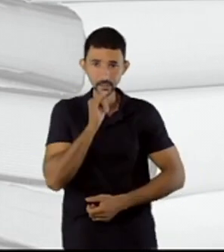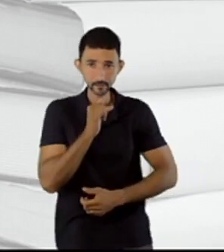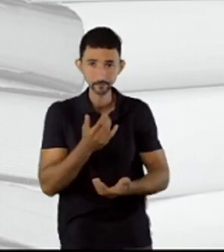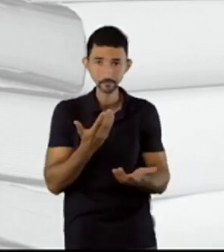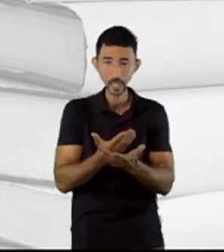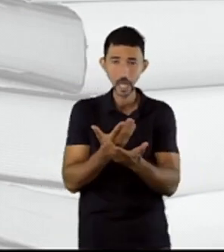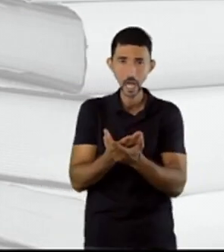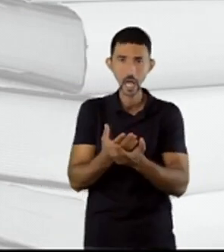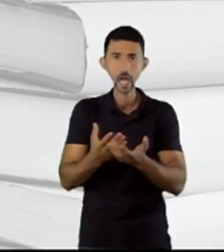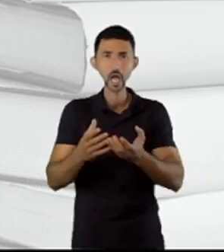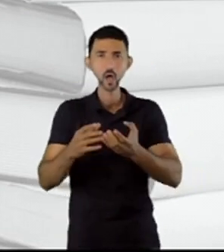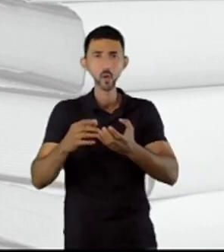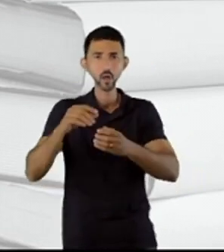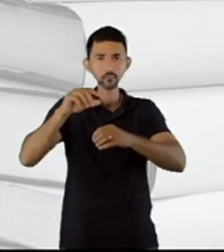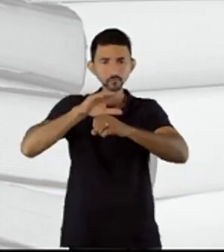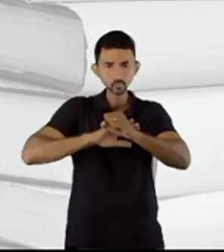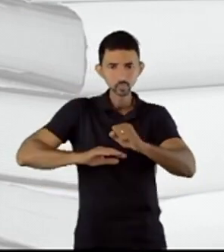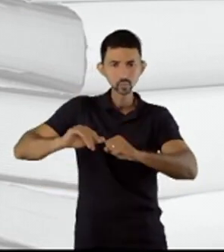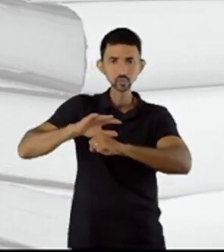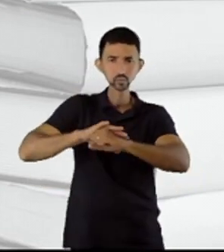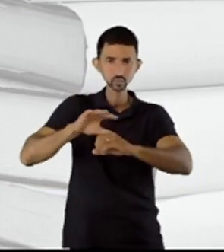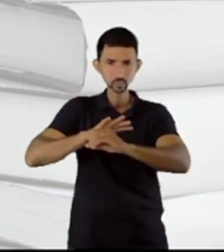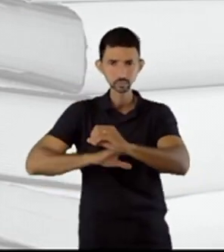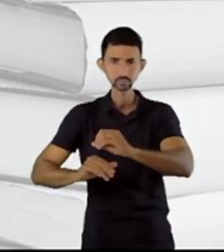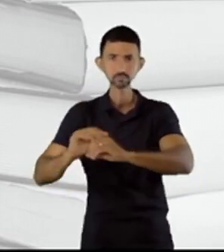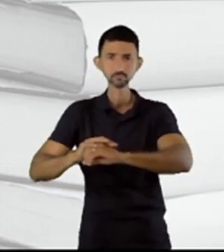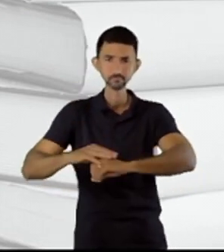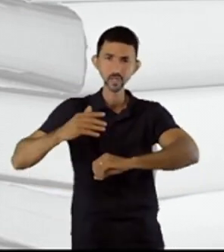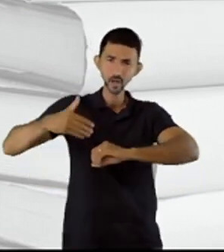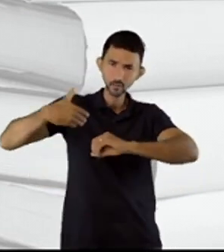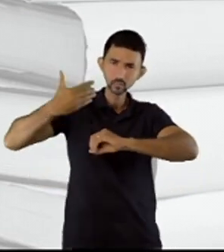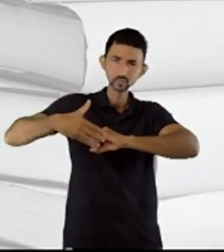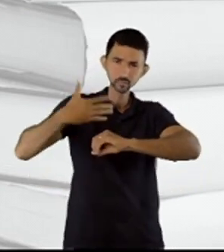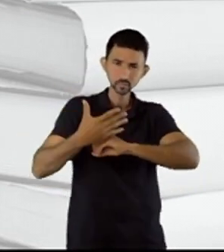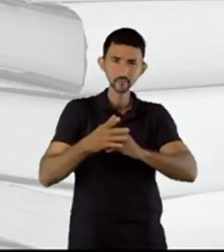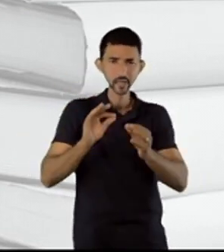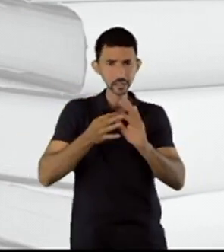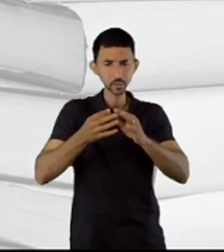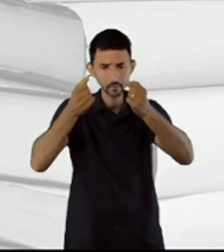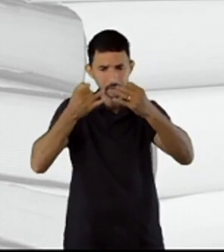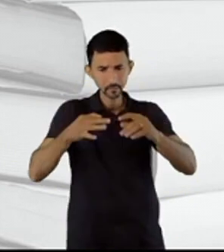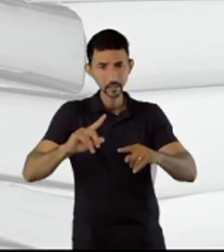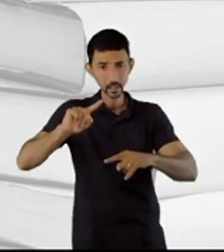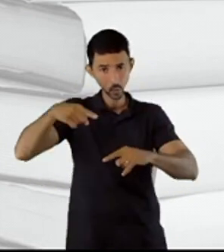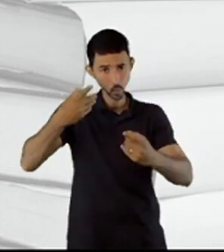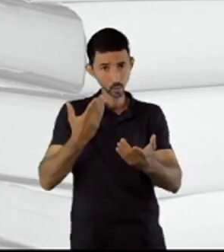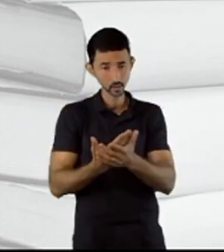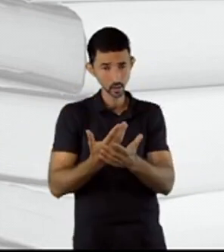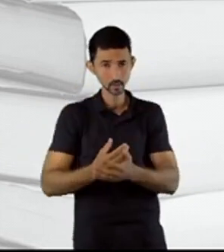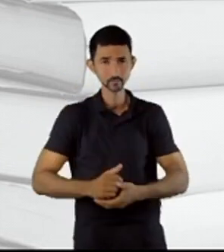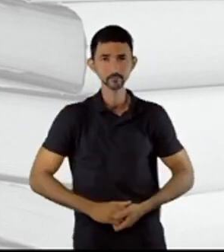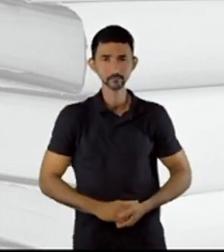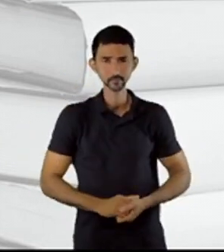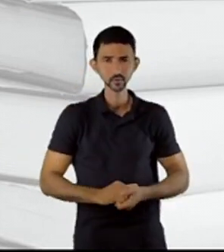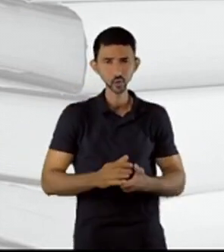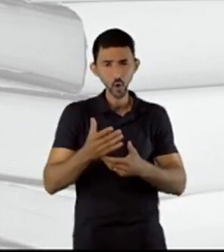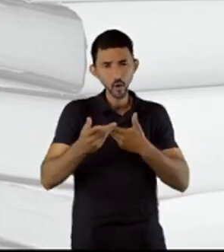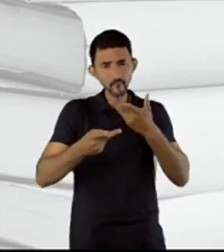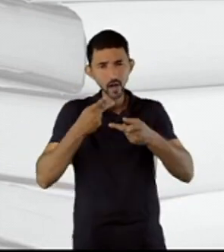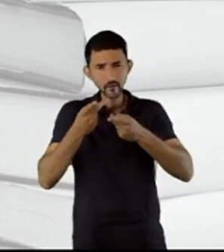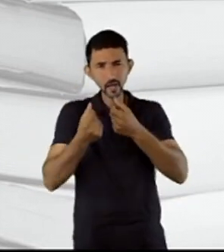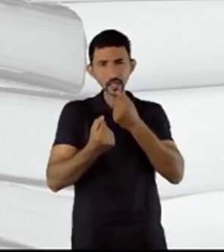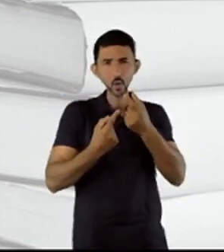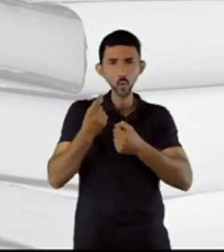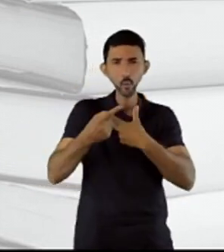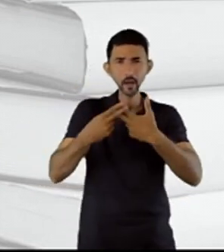questão do polo magnético, entre outras coisas, a gente ainda vai ver com mais detalhes em algum outro momento, né? Eu só estou adiantando algumas